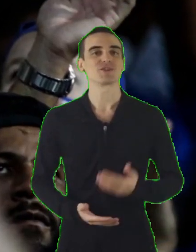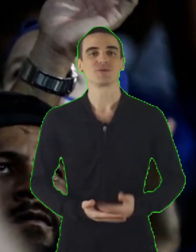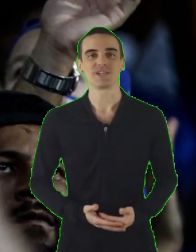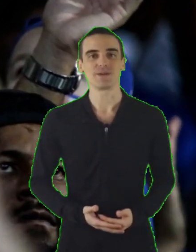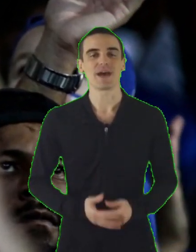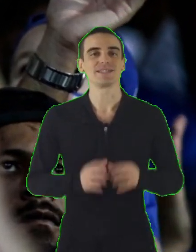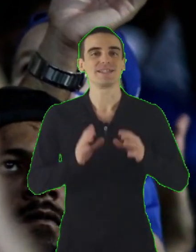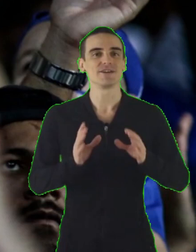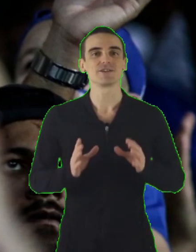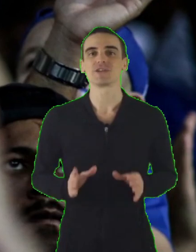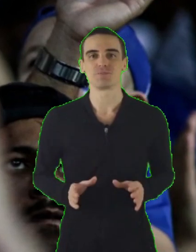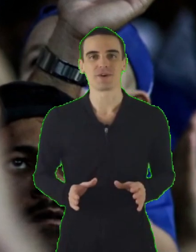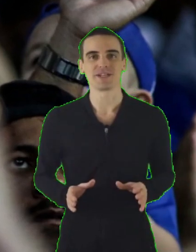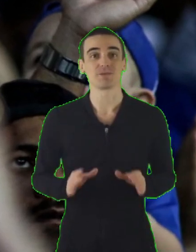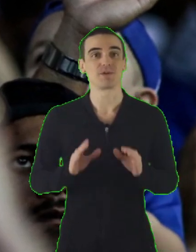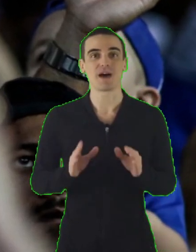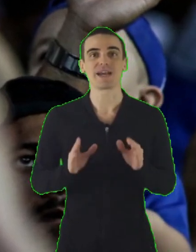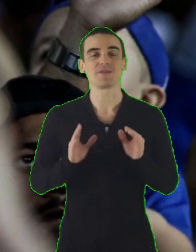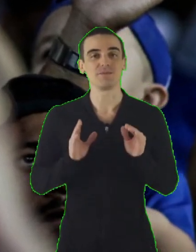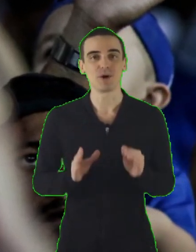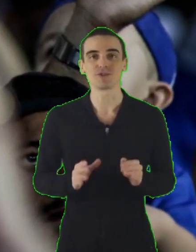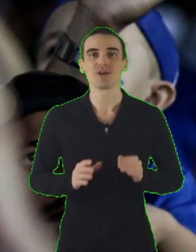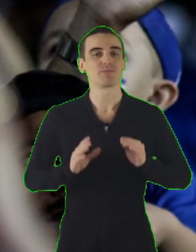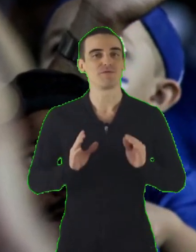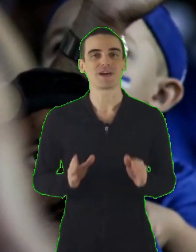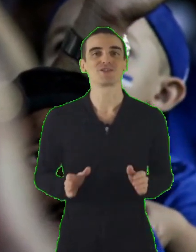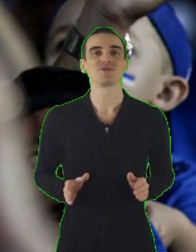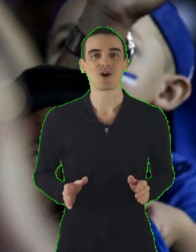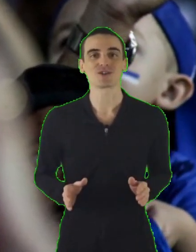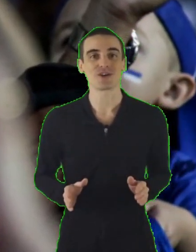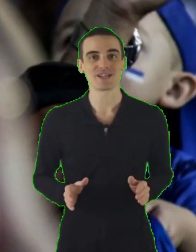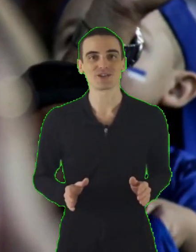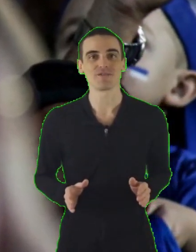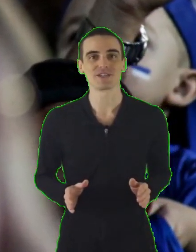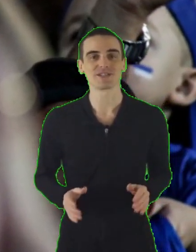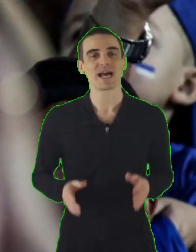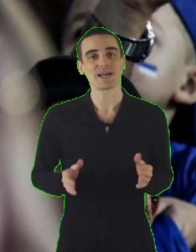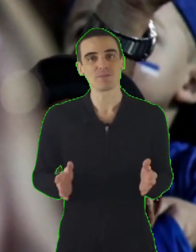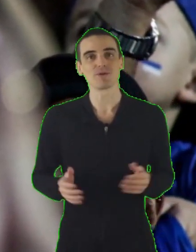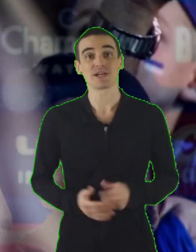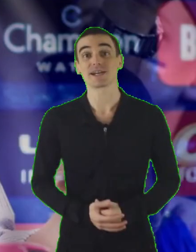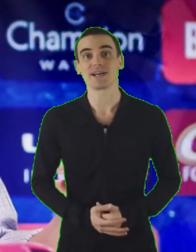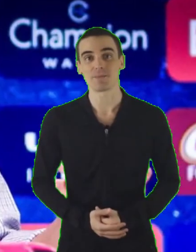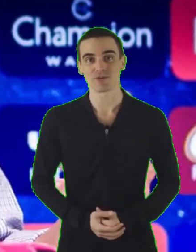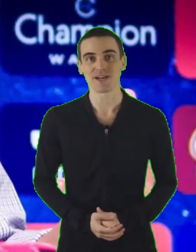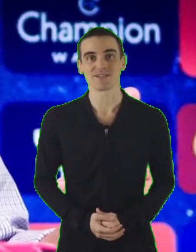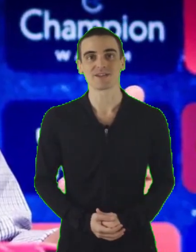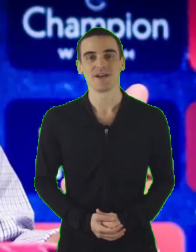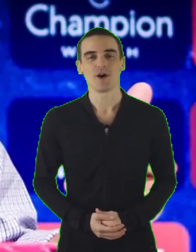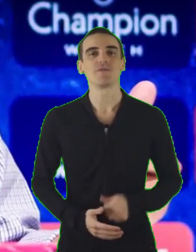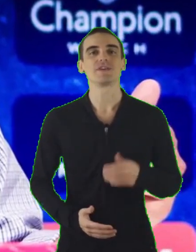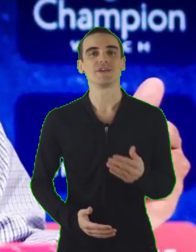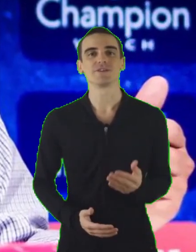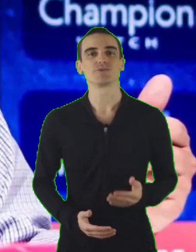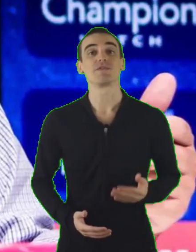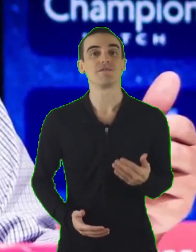Raposa. Não deixe de se inscrever no canal para ficar por dentro de todas as atualizações que faço sobre o Cruzeiro em primeira mão. O Cabuloso